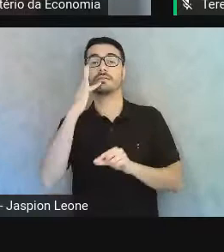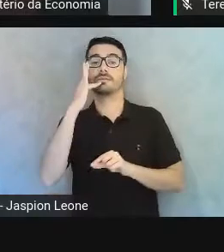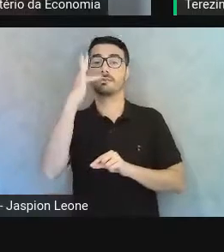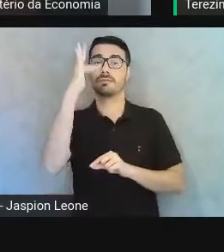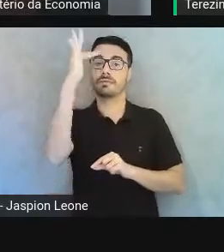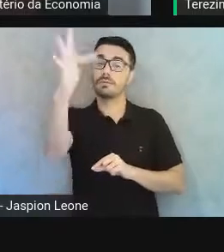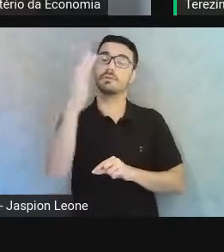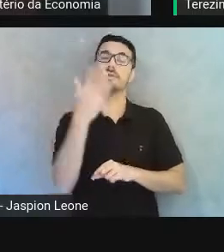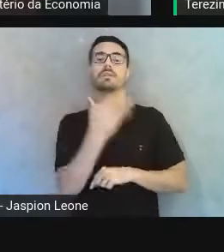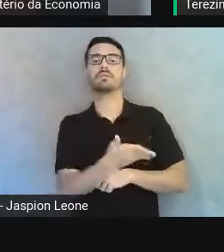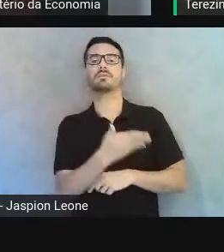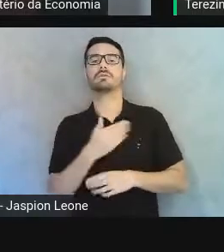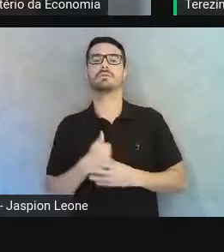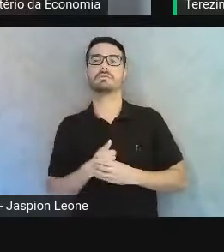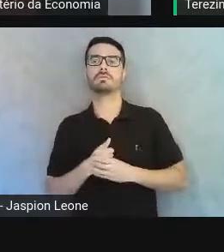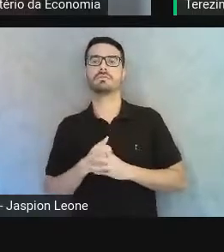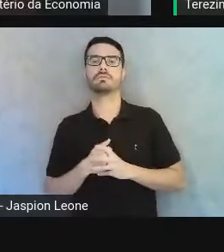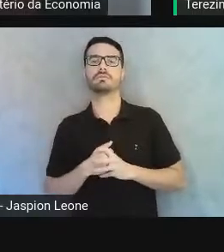isso.